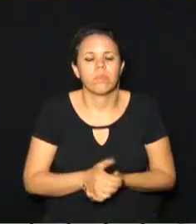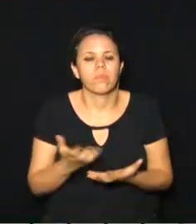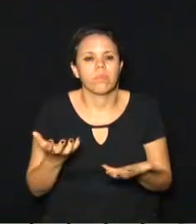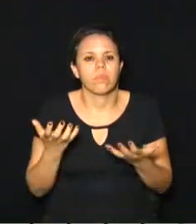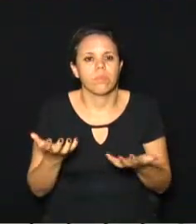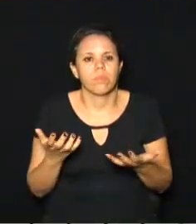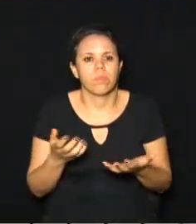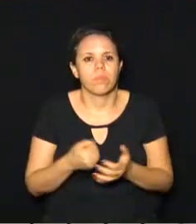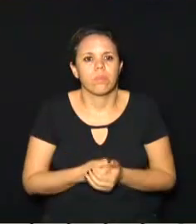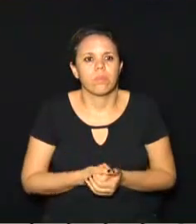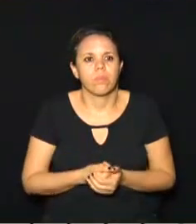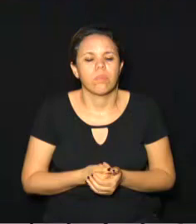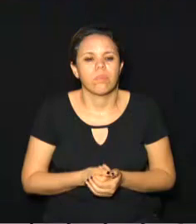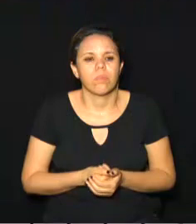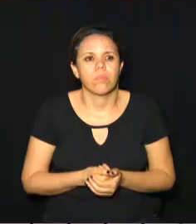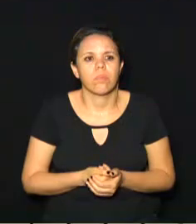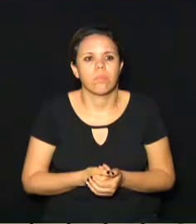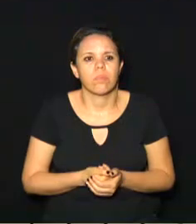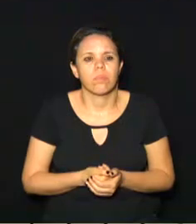então...